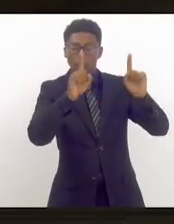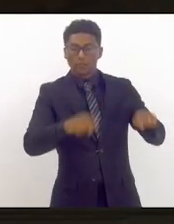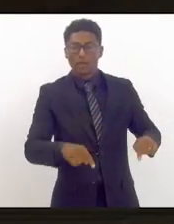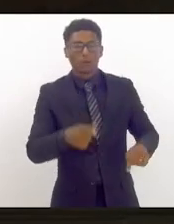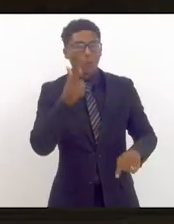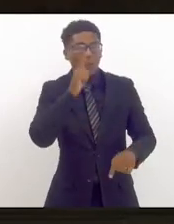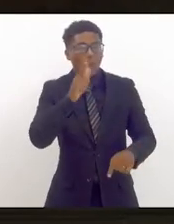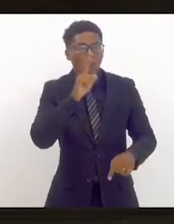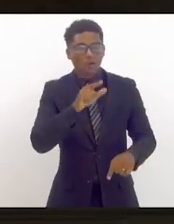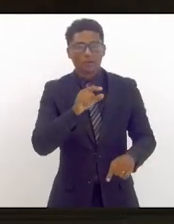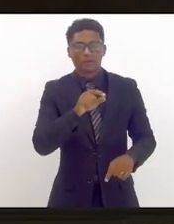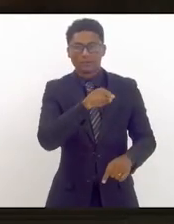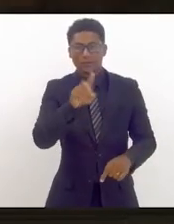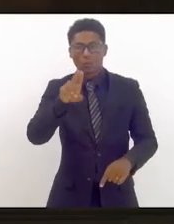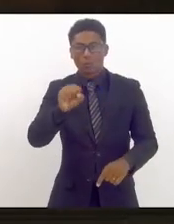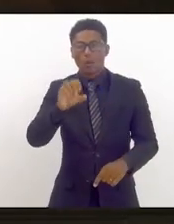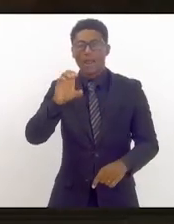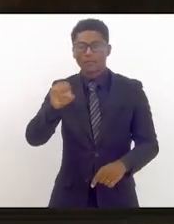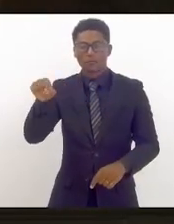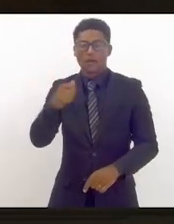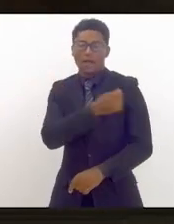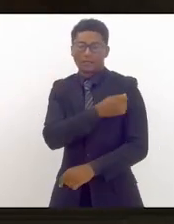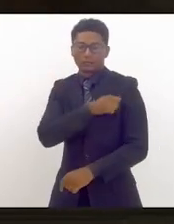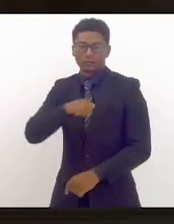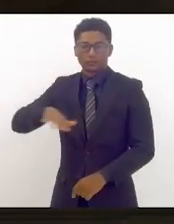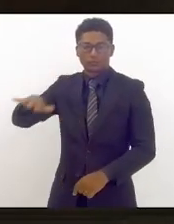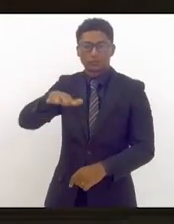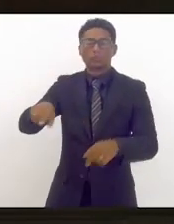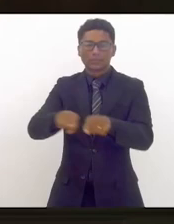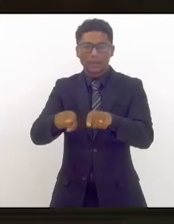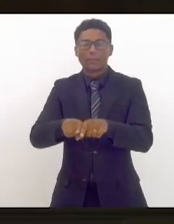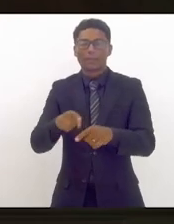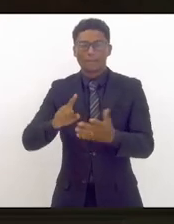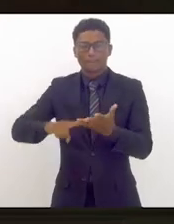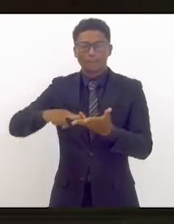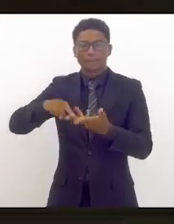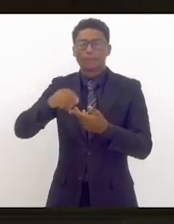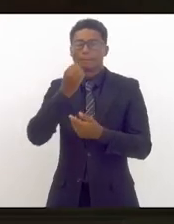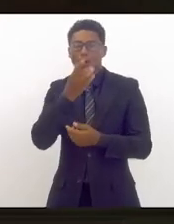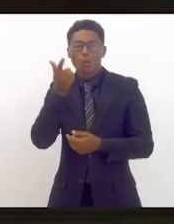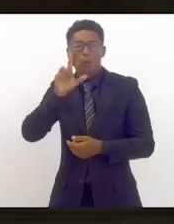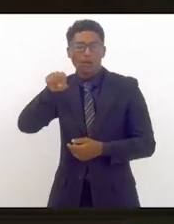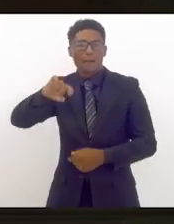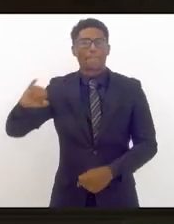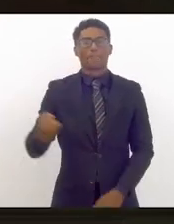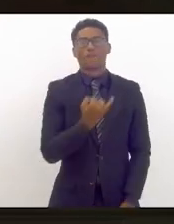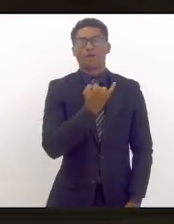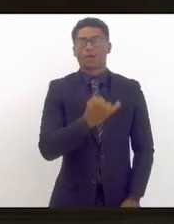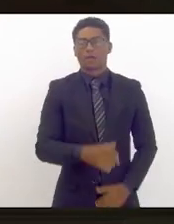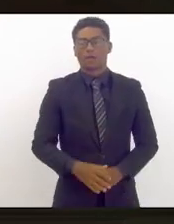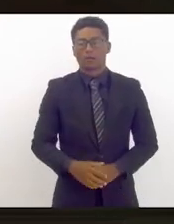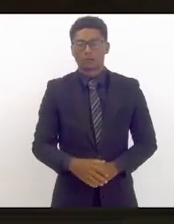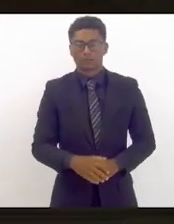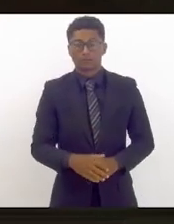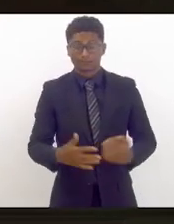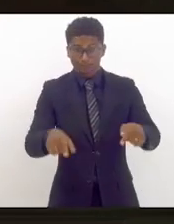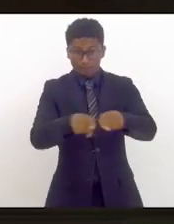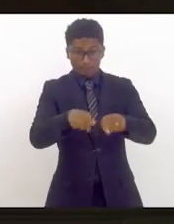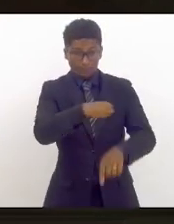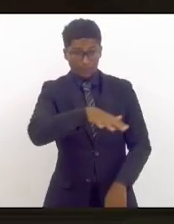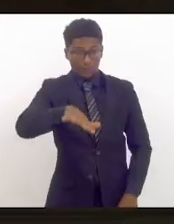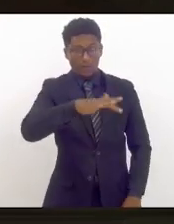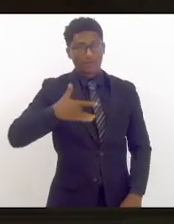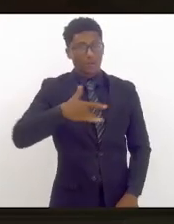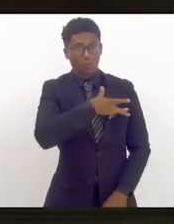e alunos da UESO, na nossa querida Zona Oeste, deputada Lucinha. Na saúde, também temos muitos